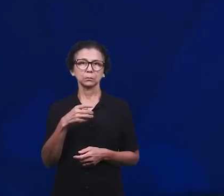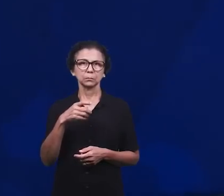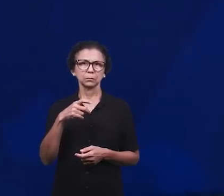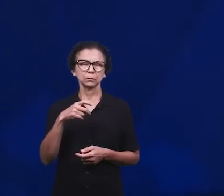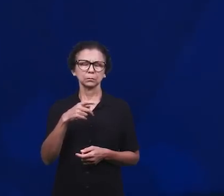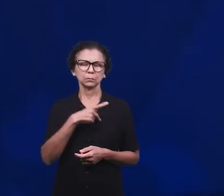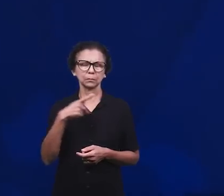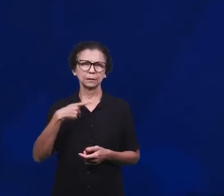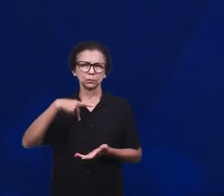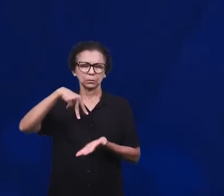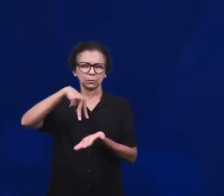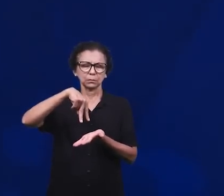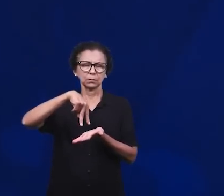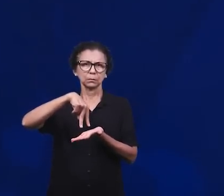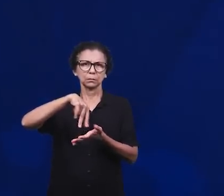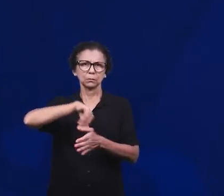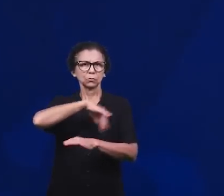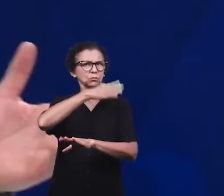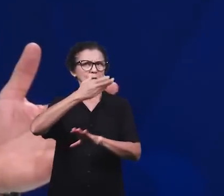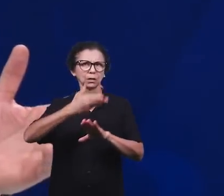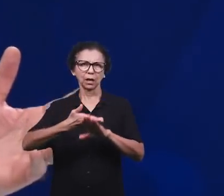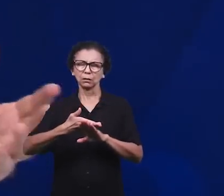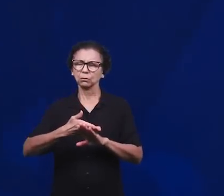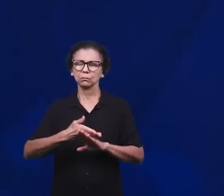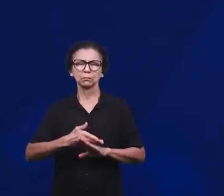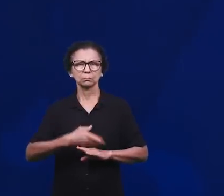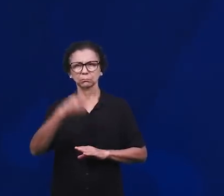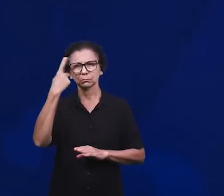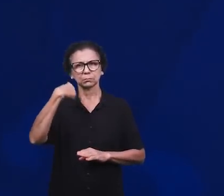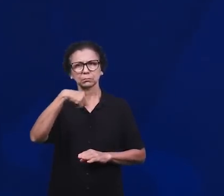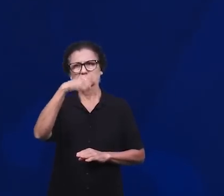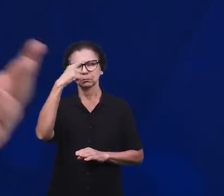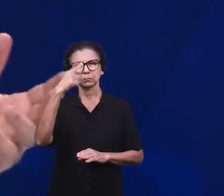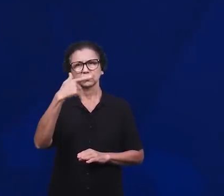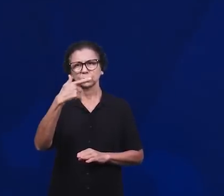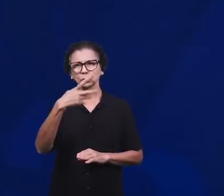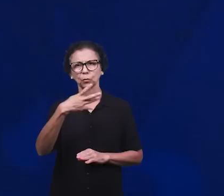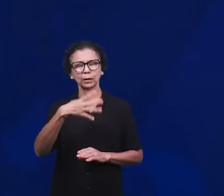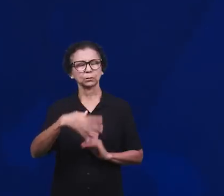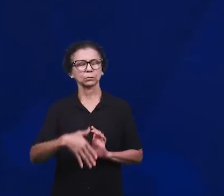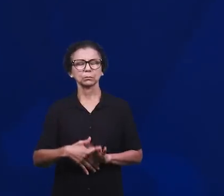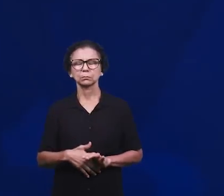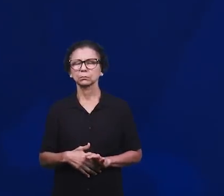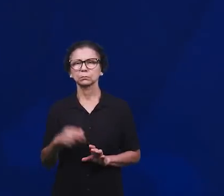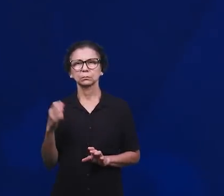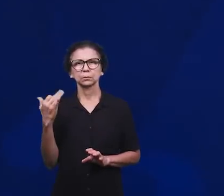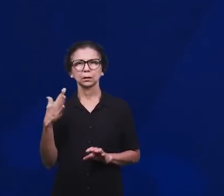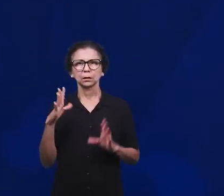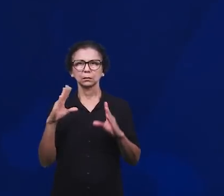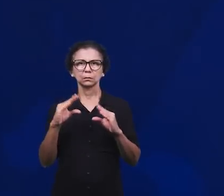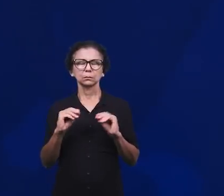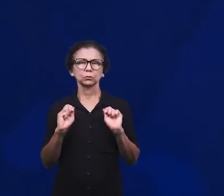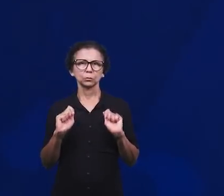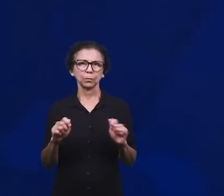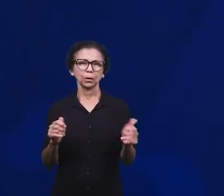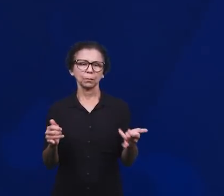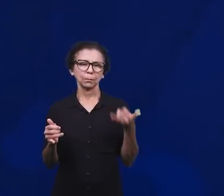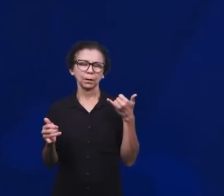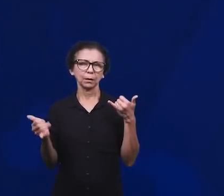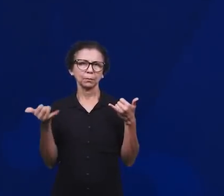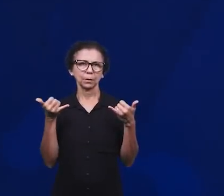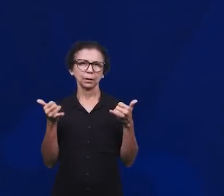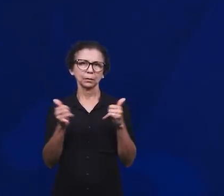neste momento, neste horário, e todos os dias da semana nós temos, qualquer horário, de noite, de madrugada, você pode ligar